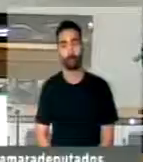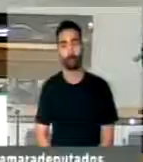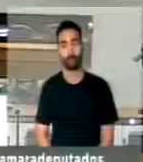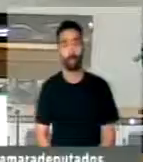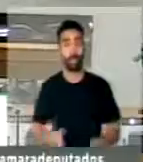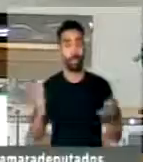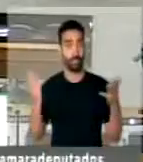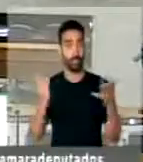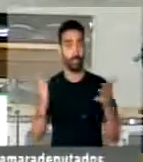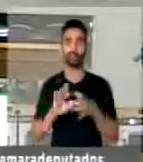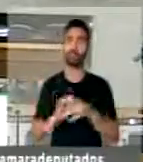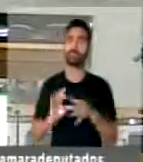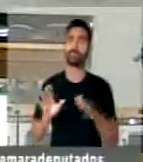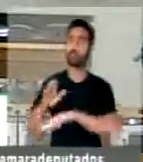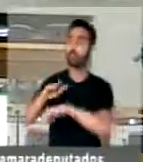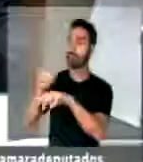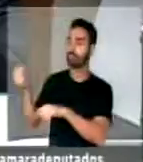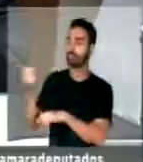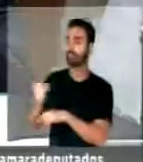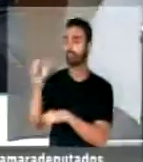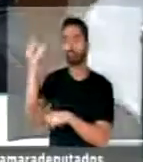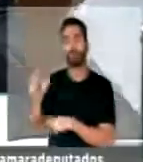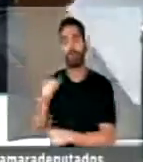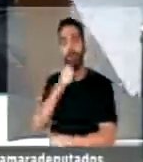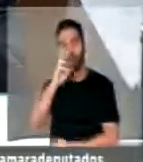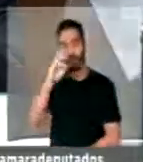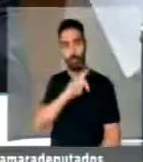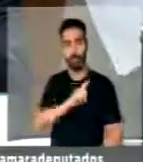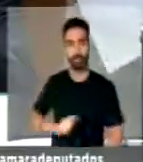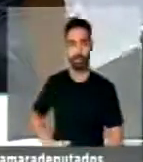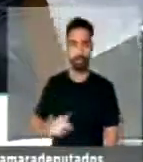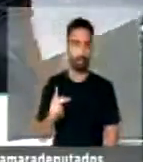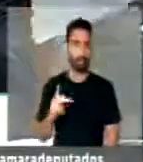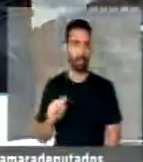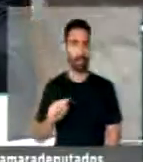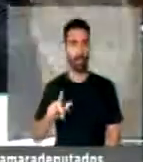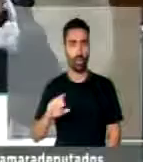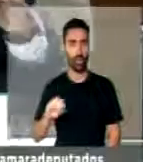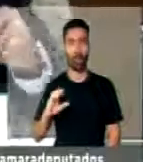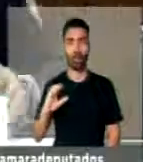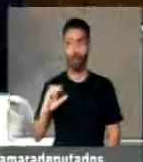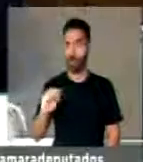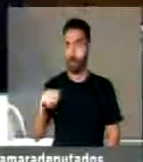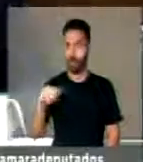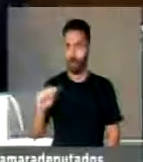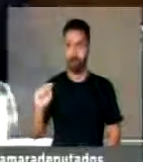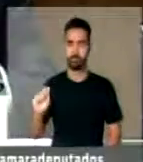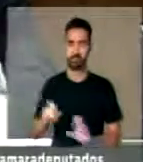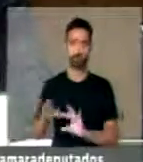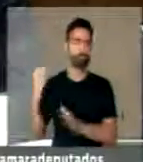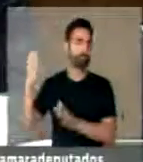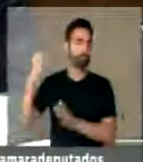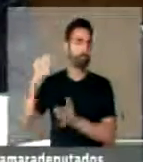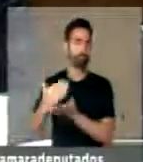Concedo agora a palavra ao excelentíssimo senhor governador Paulo Câmara para proferir a sua saudação.